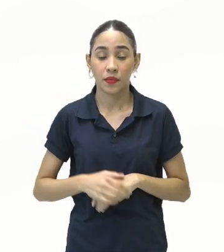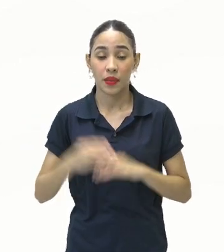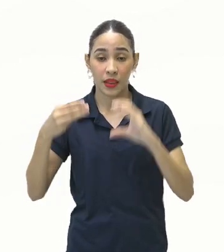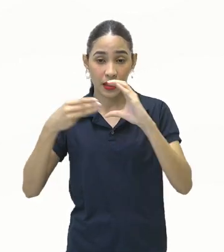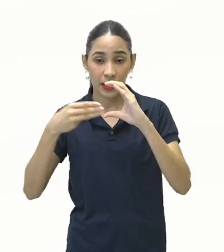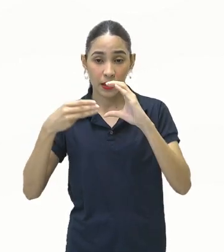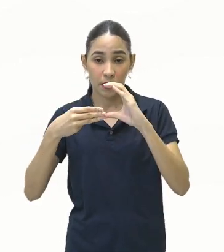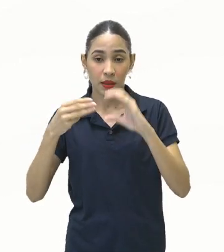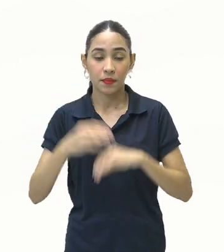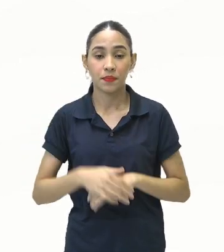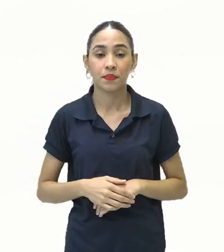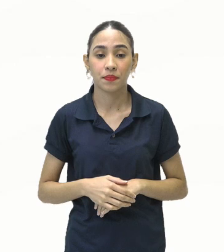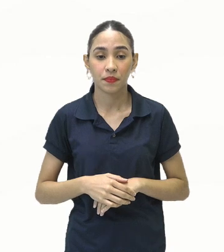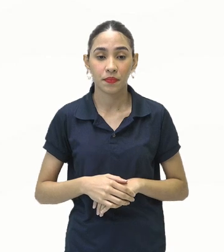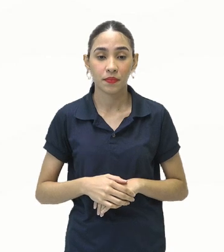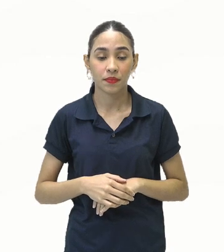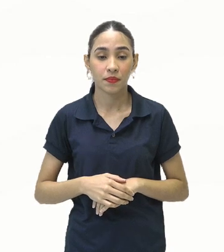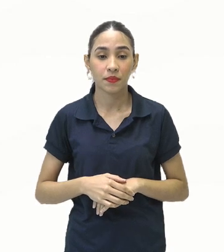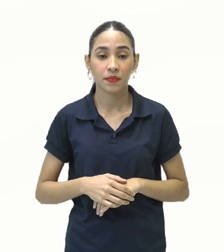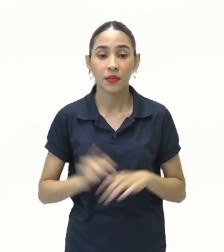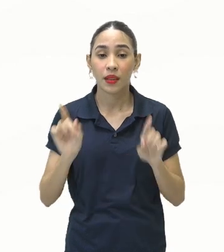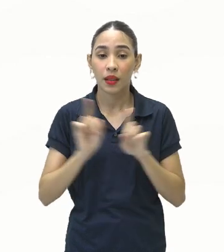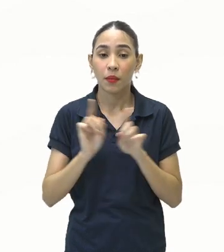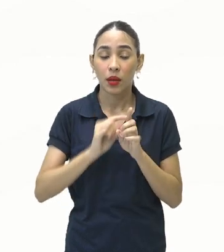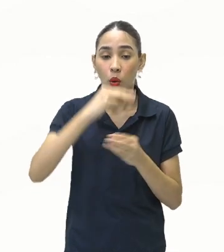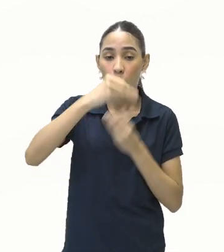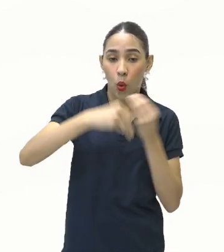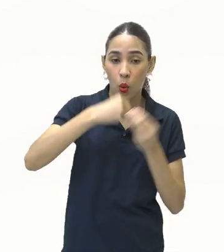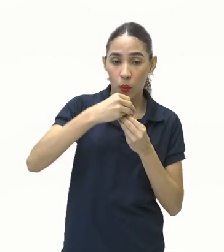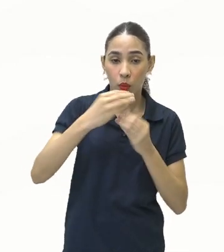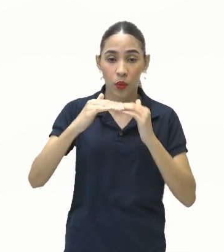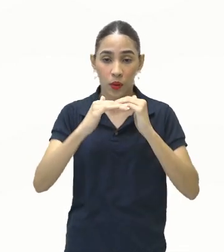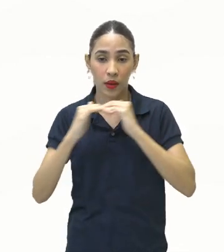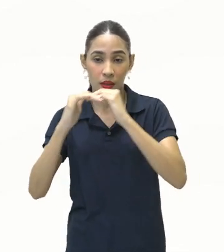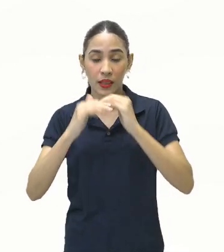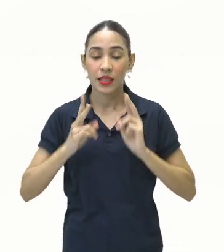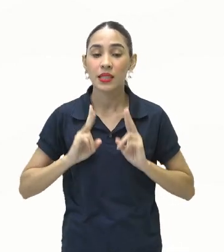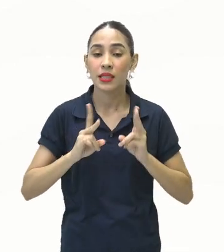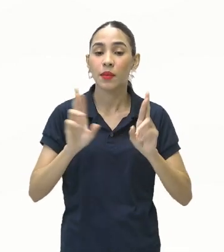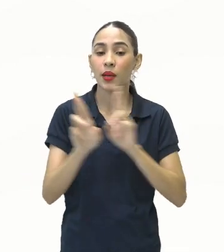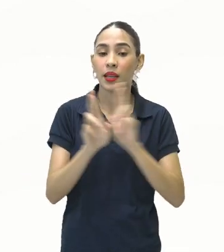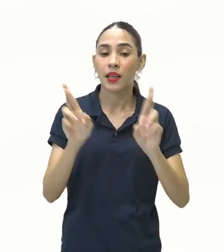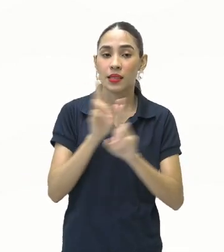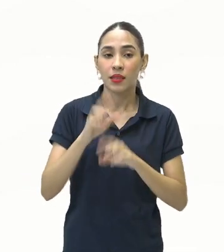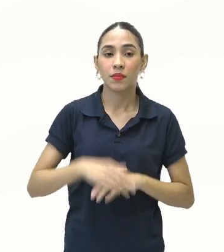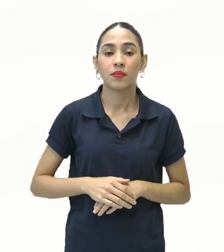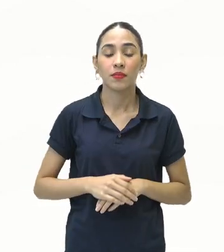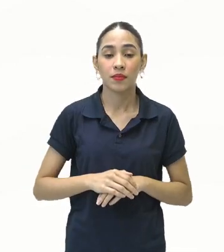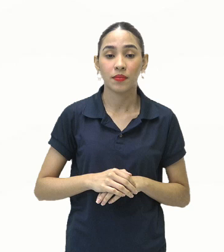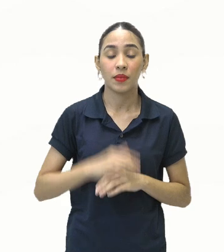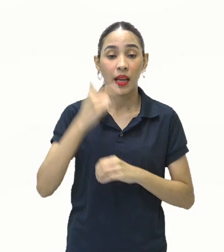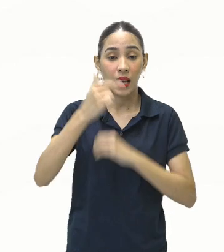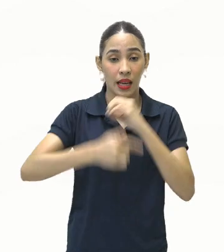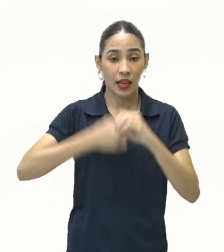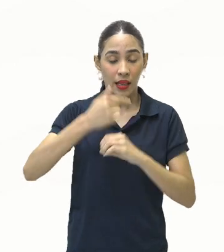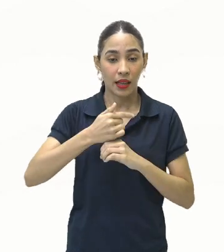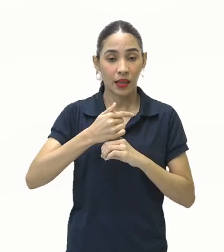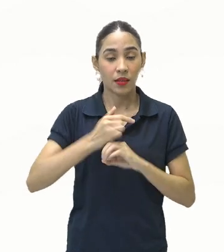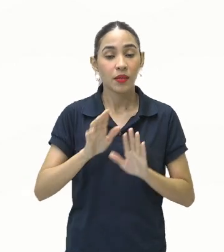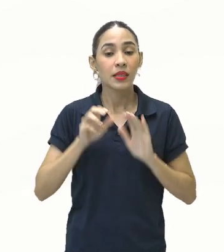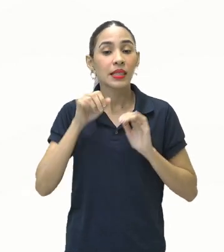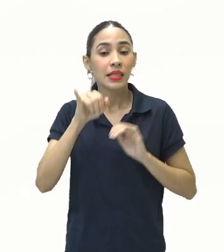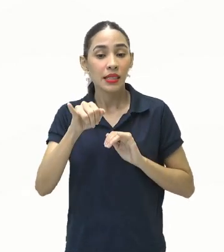tripla. E em questão de homogêneo e heterogêneo, é sempre em relação ao heteroátomo. Então,